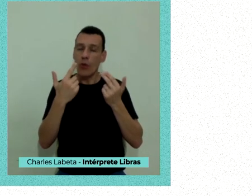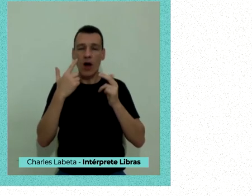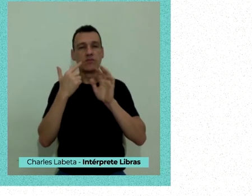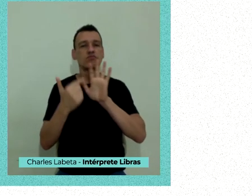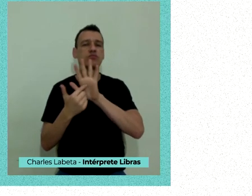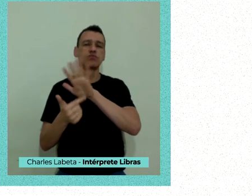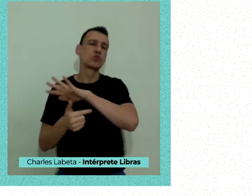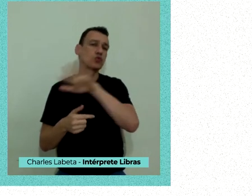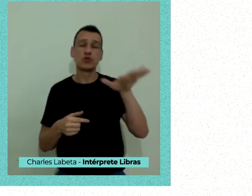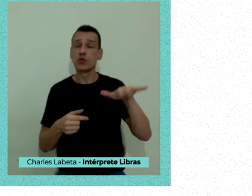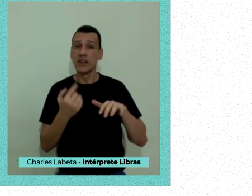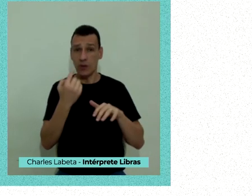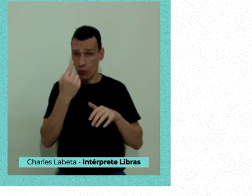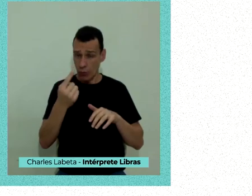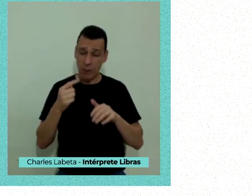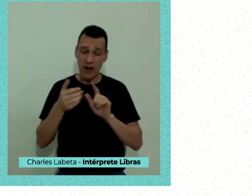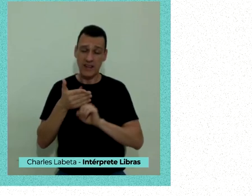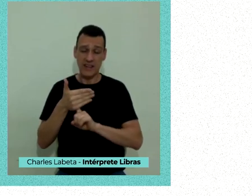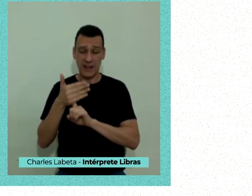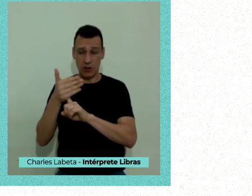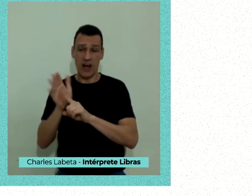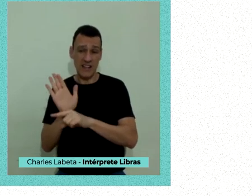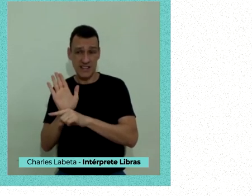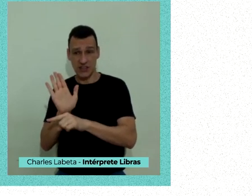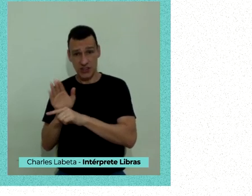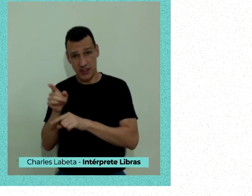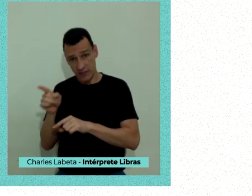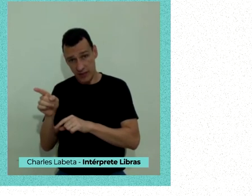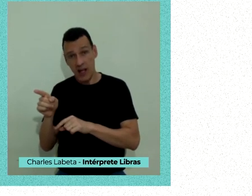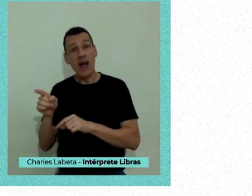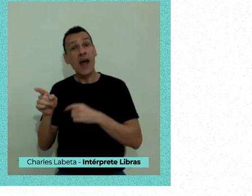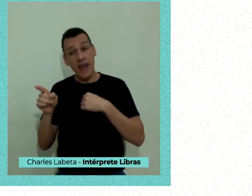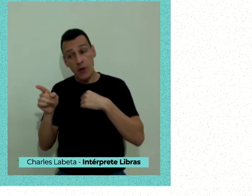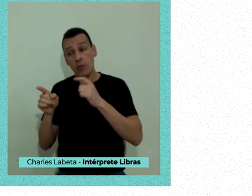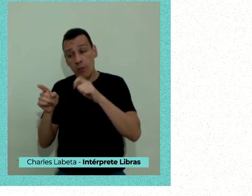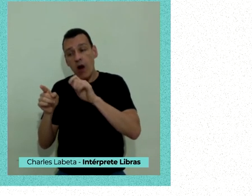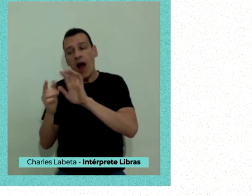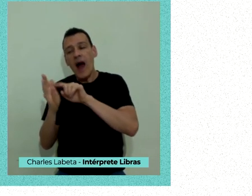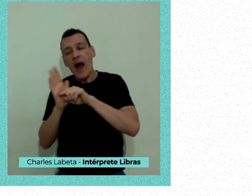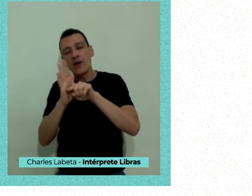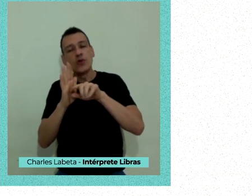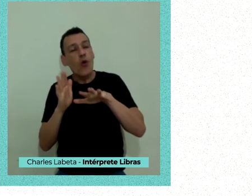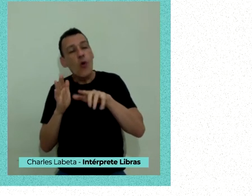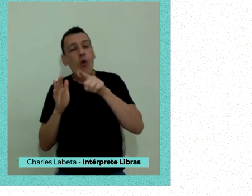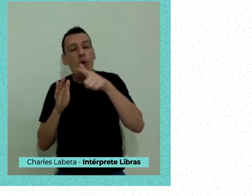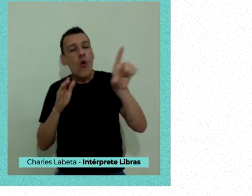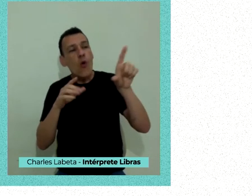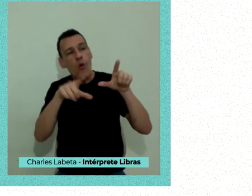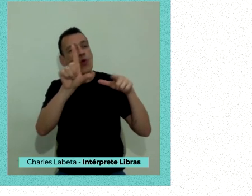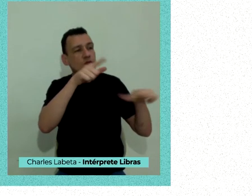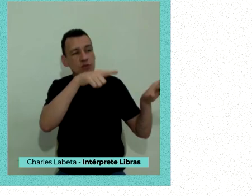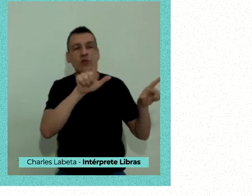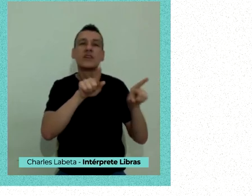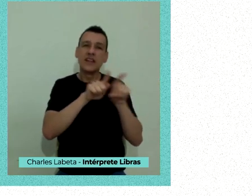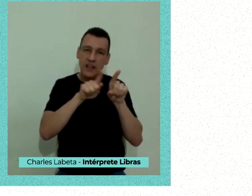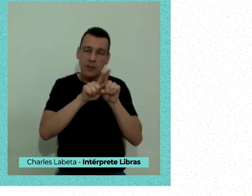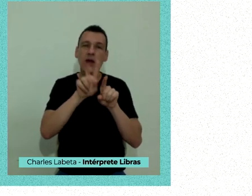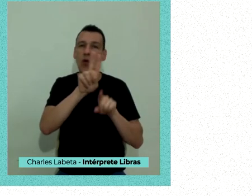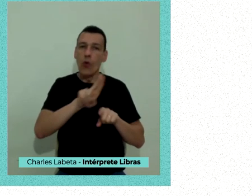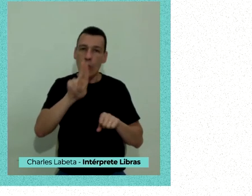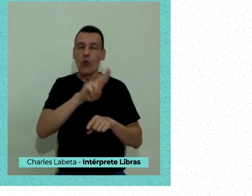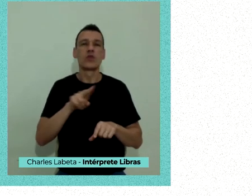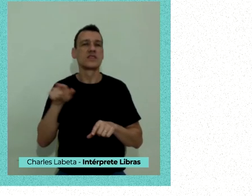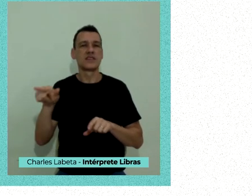para todos. Aquilo que agrega para uns pode ser indispensável para outro. Quando ela é indispensável, ela é